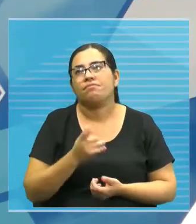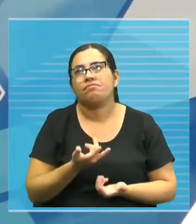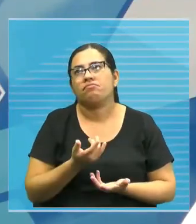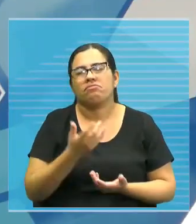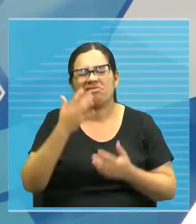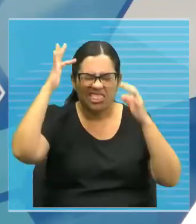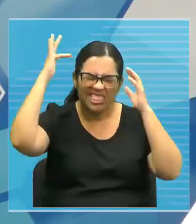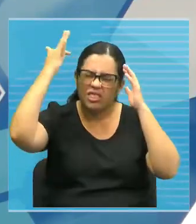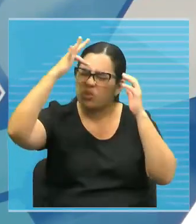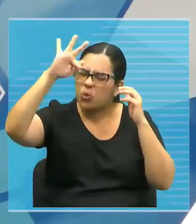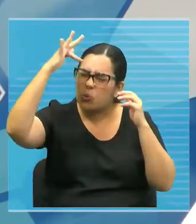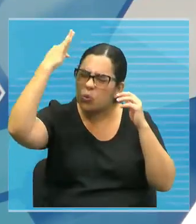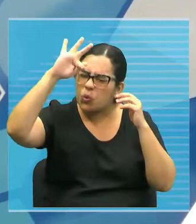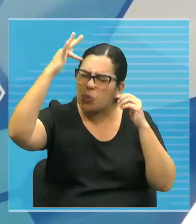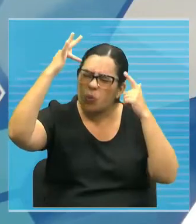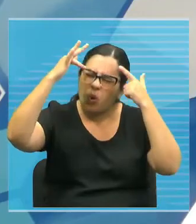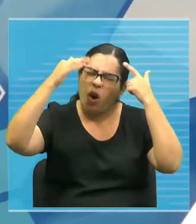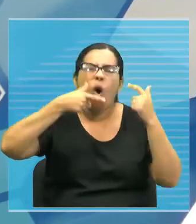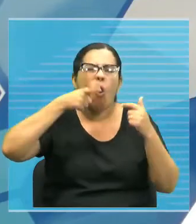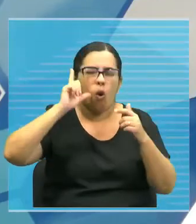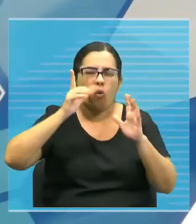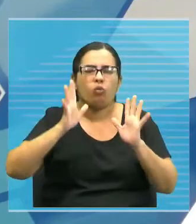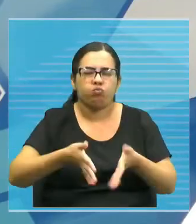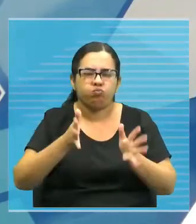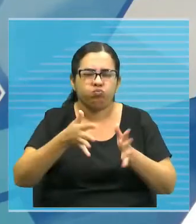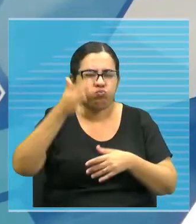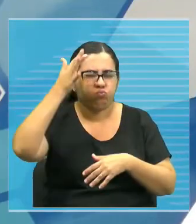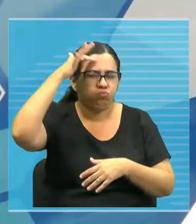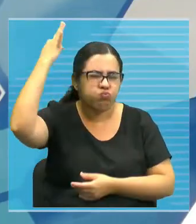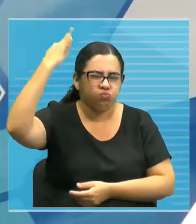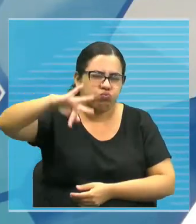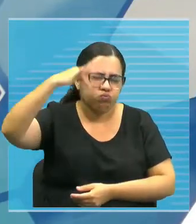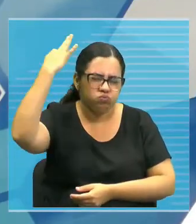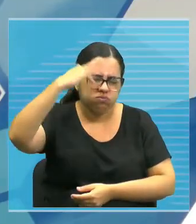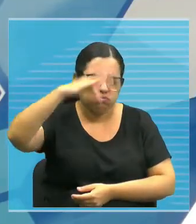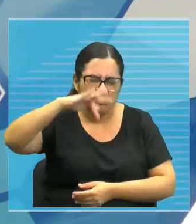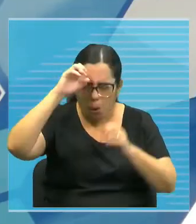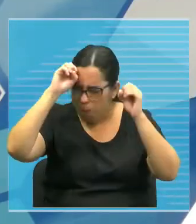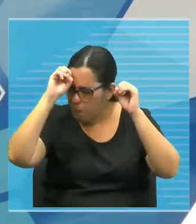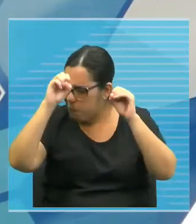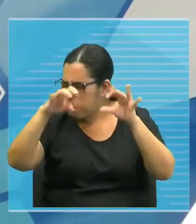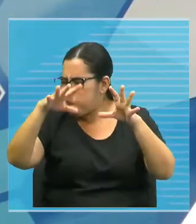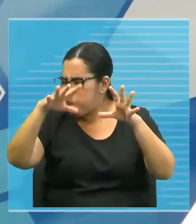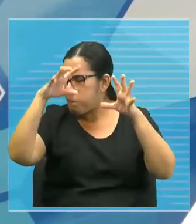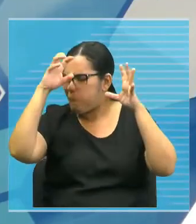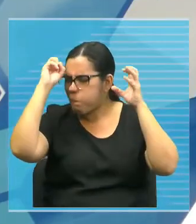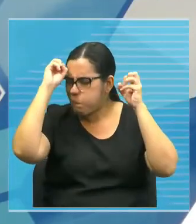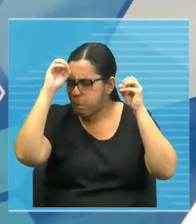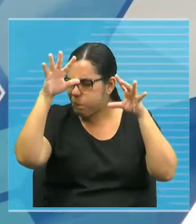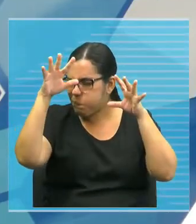de cabeça, como a que eu estava ontem, por exemplo, enxaqueca assim de